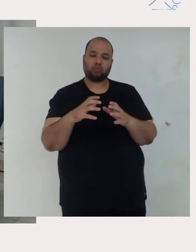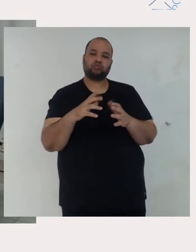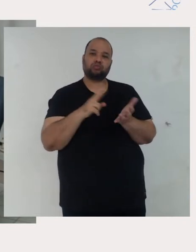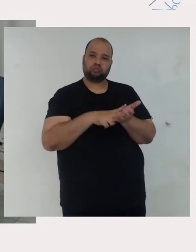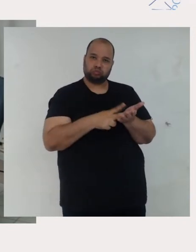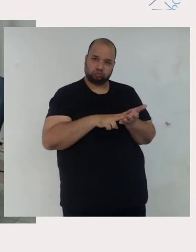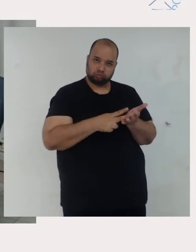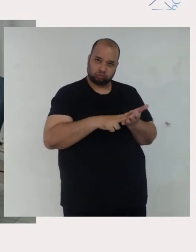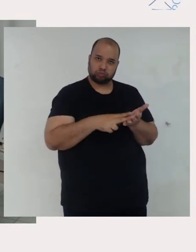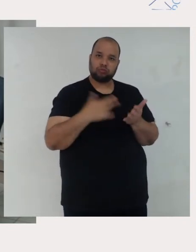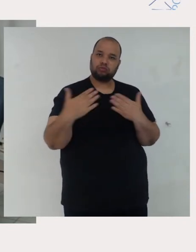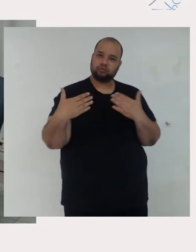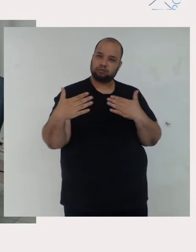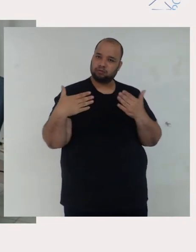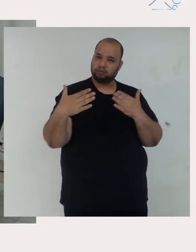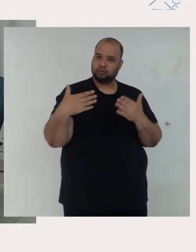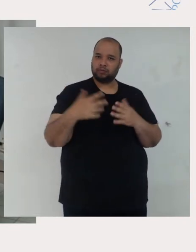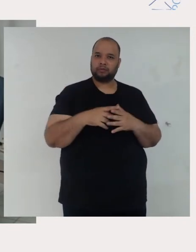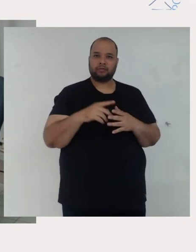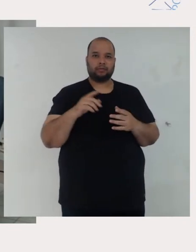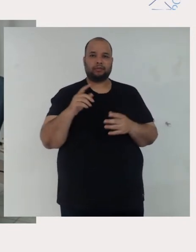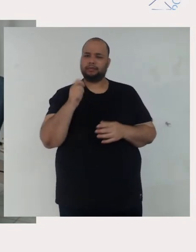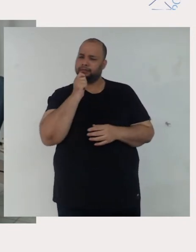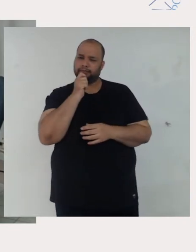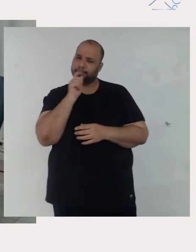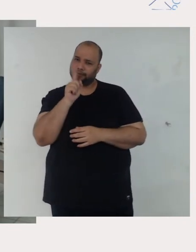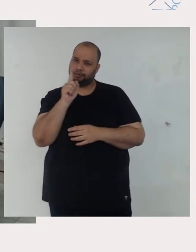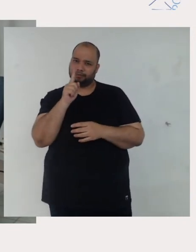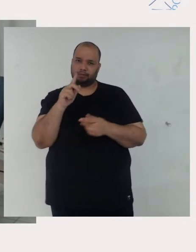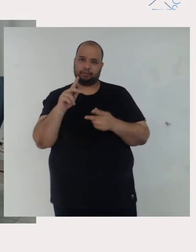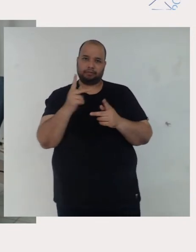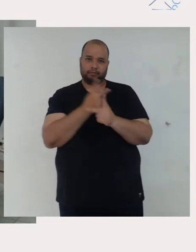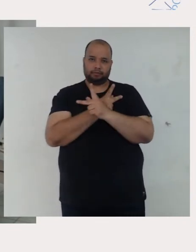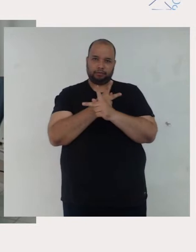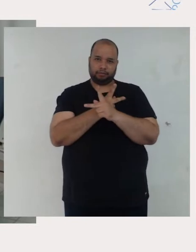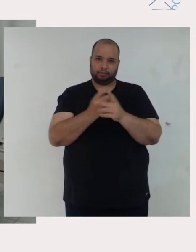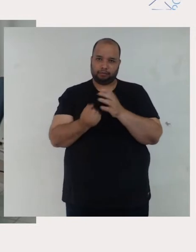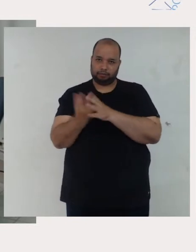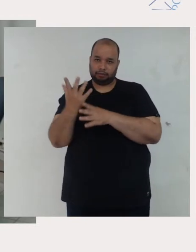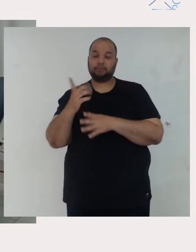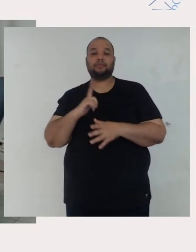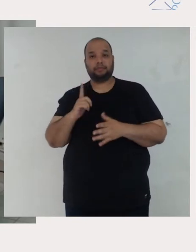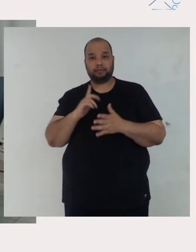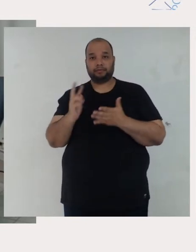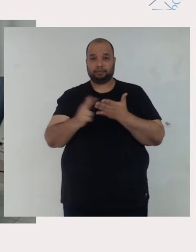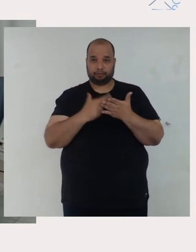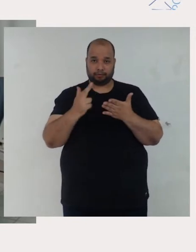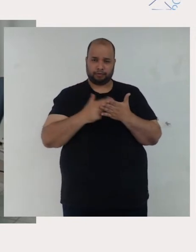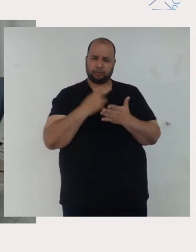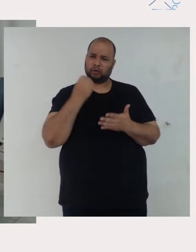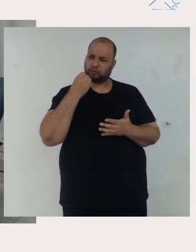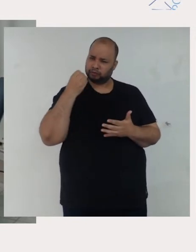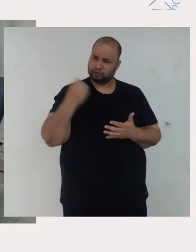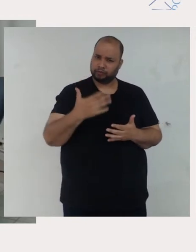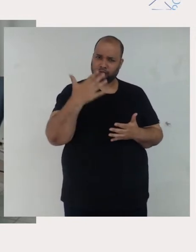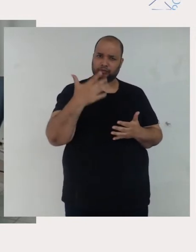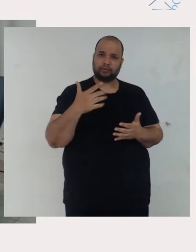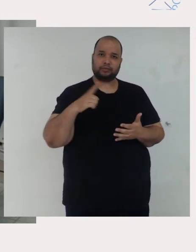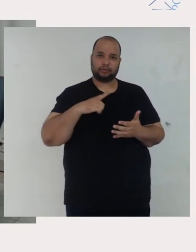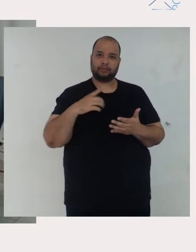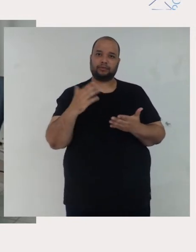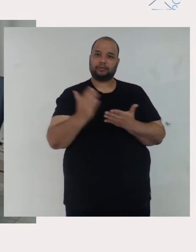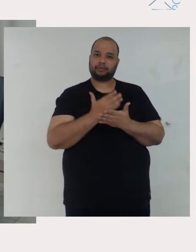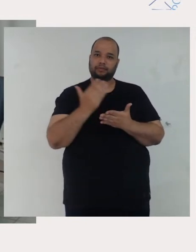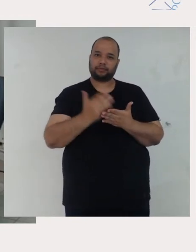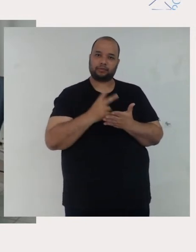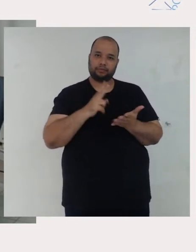que conversam com tradução. A PGT não existia ainda, não. E nós temos uma revista muito boa, que é os Cadernos de